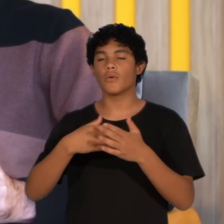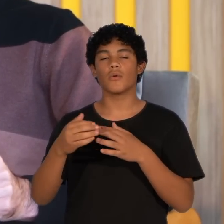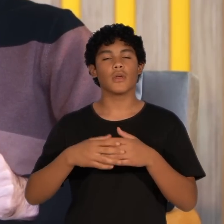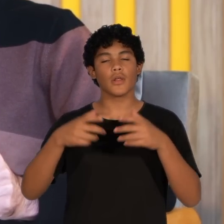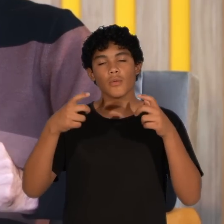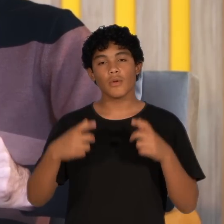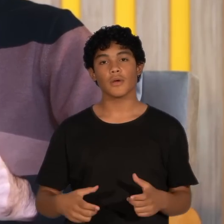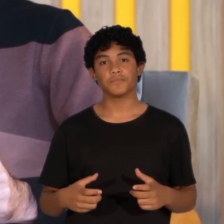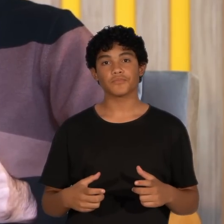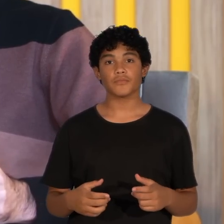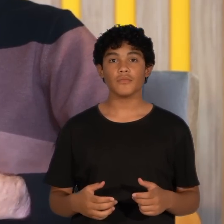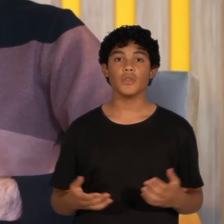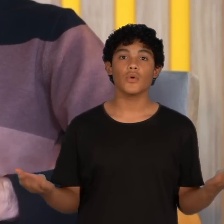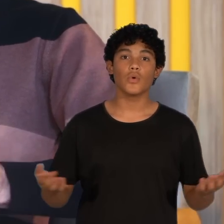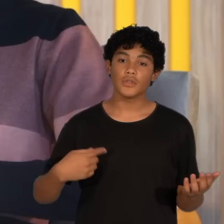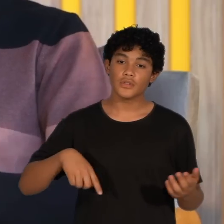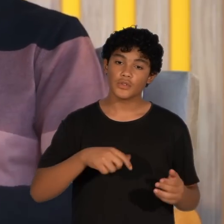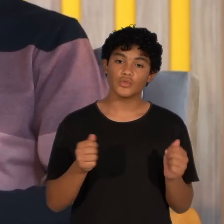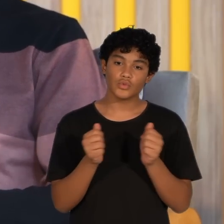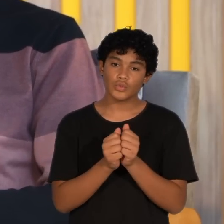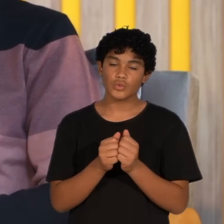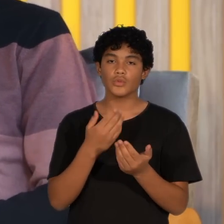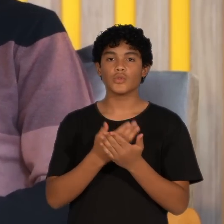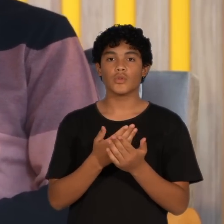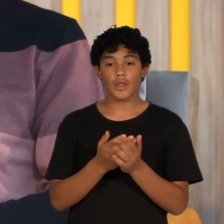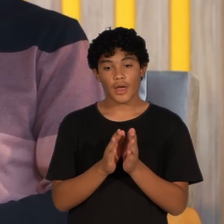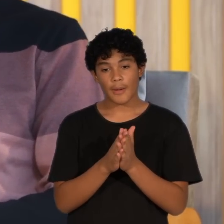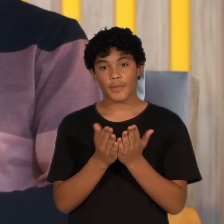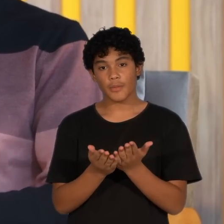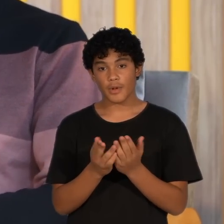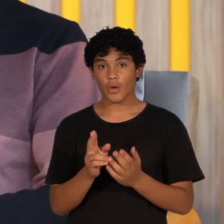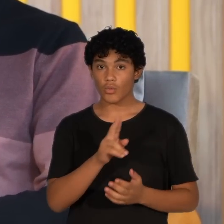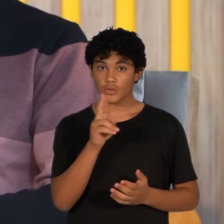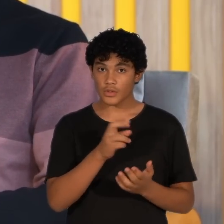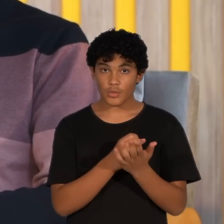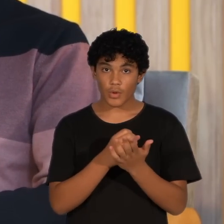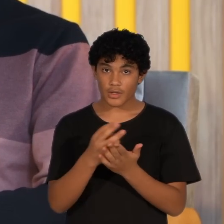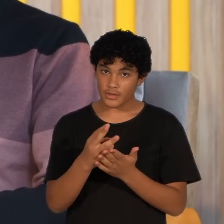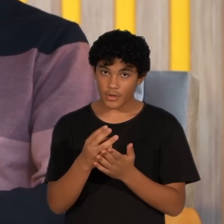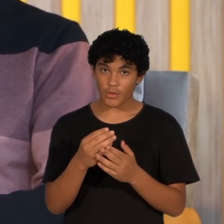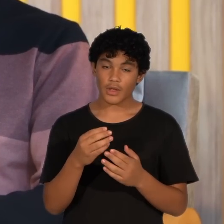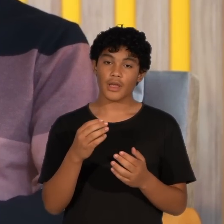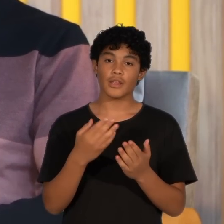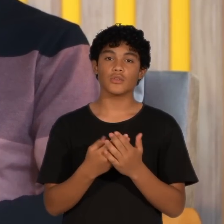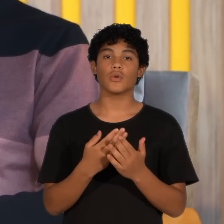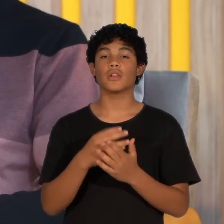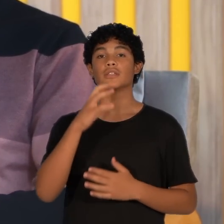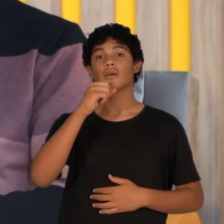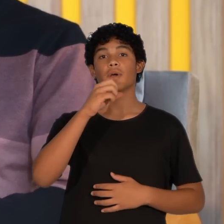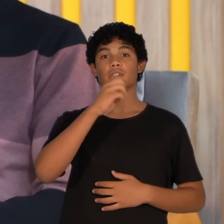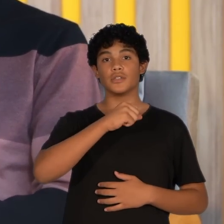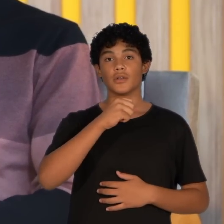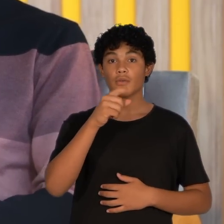nós estamos aqui hoje juntos para estudarmos um pouco mais a Palavra de Deus, utilizando o nosso guia de estudo, a lição da